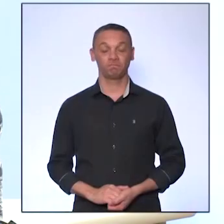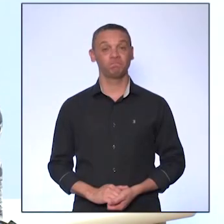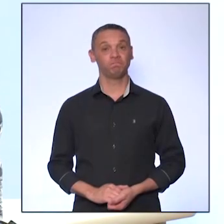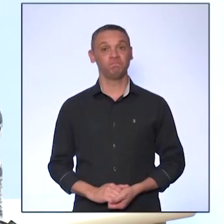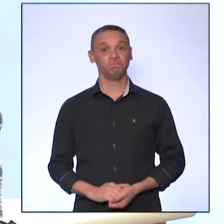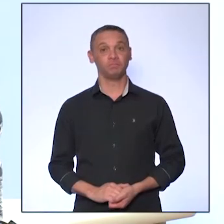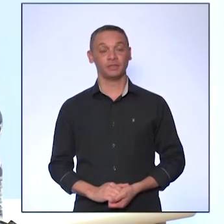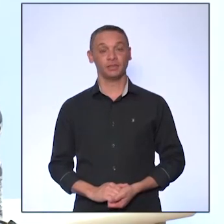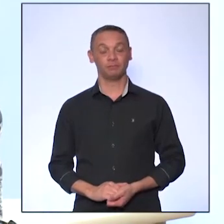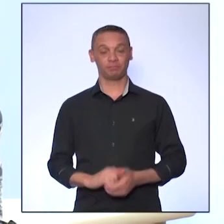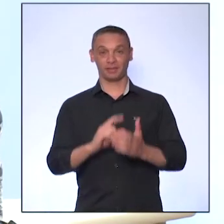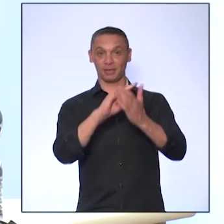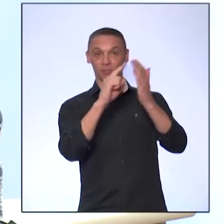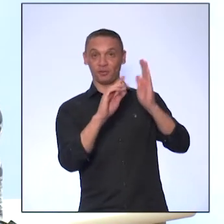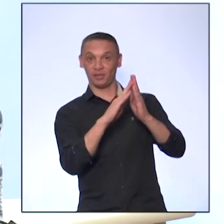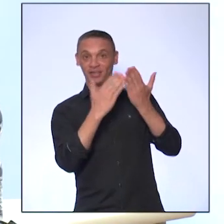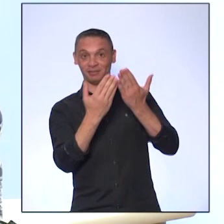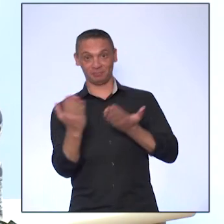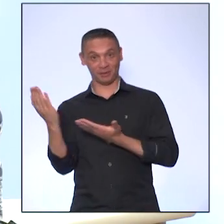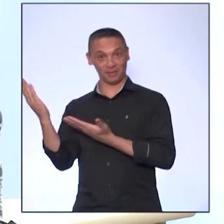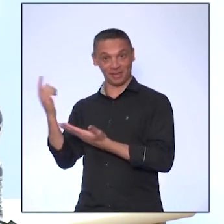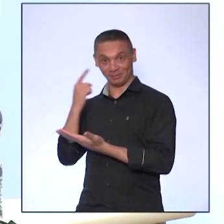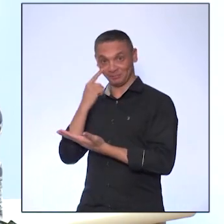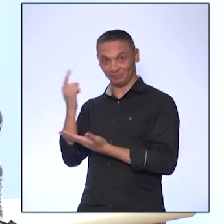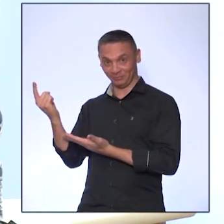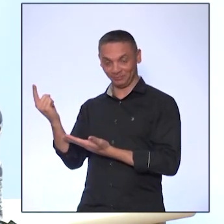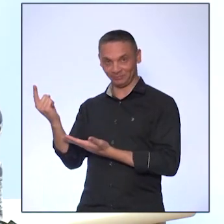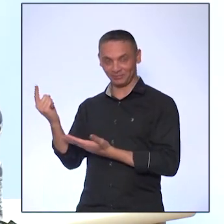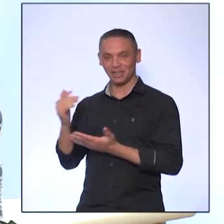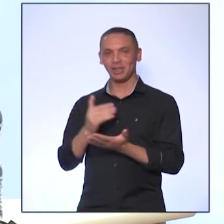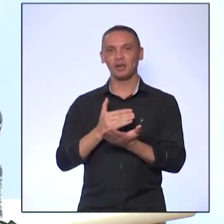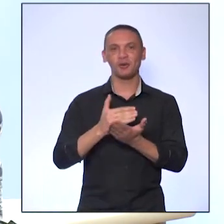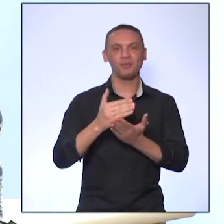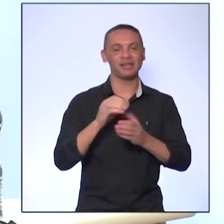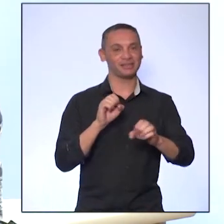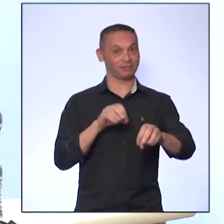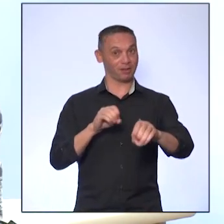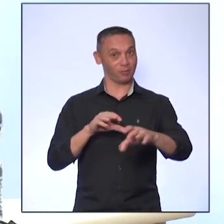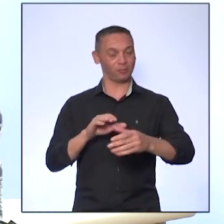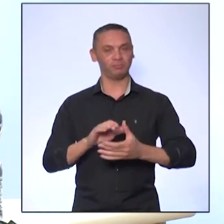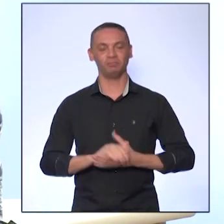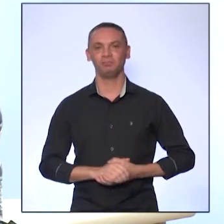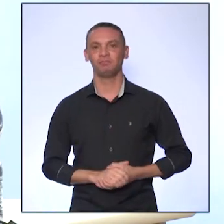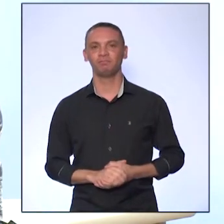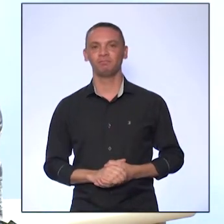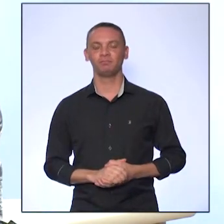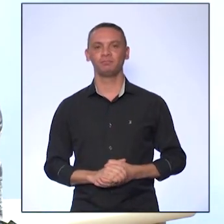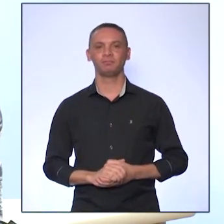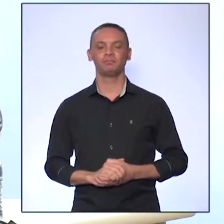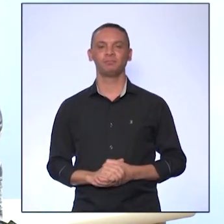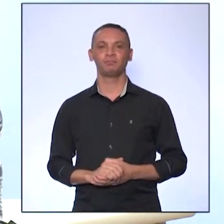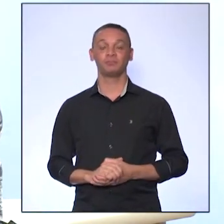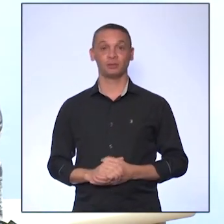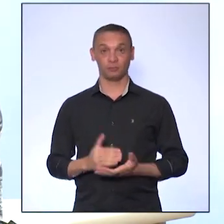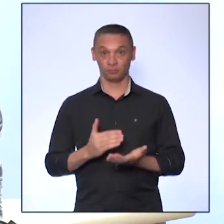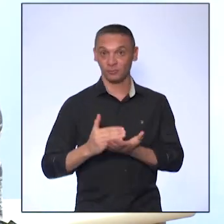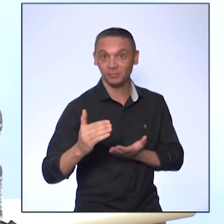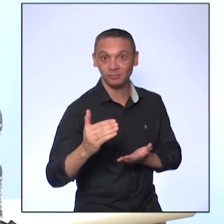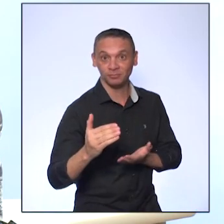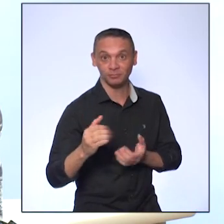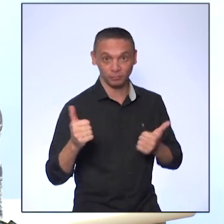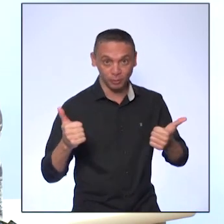Bem, com a apostila na mão, essa daqui, né? Vamos começar o nosso trabalho. Go ready? Vamos?